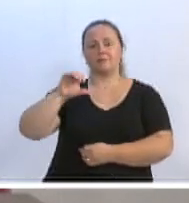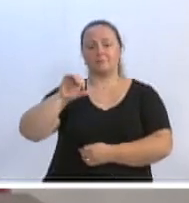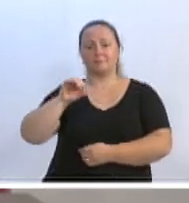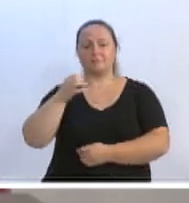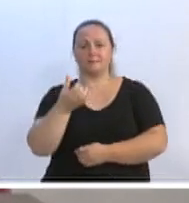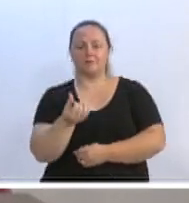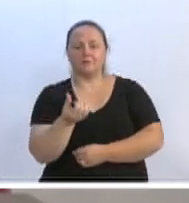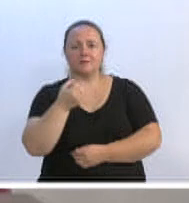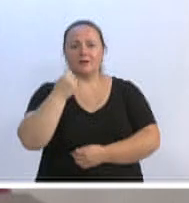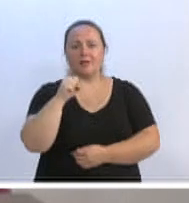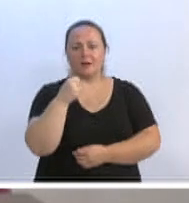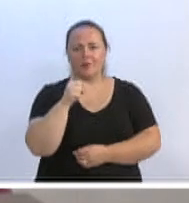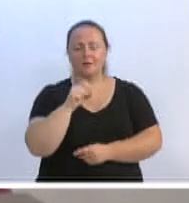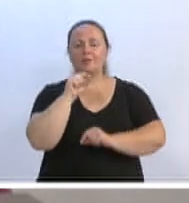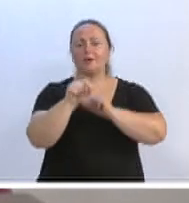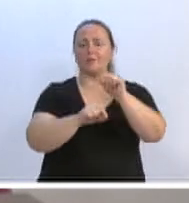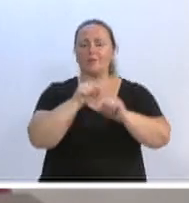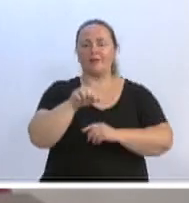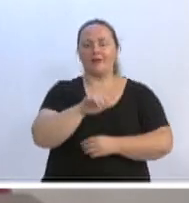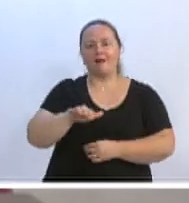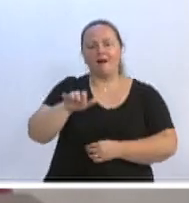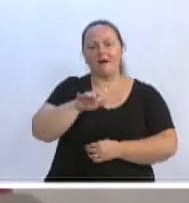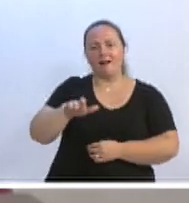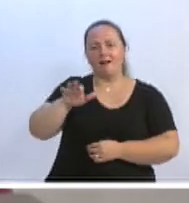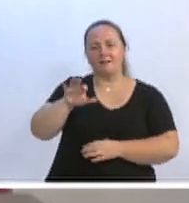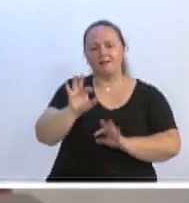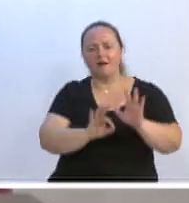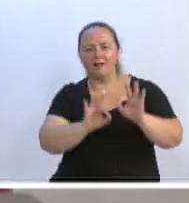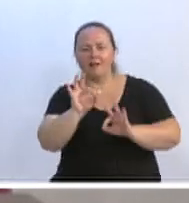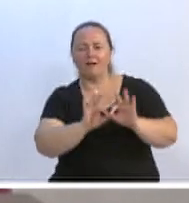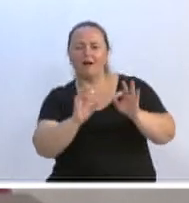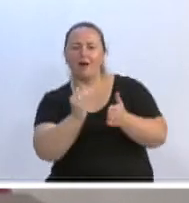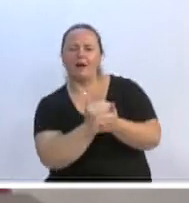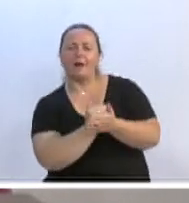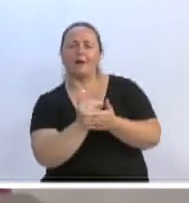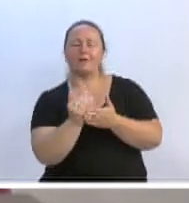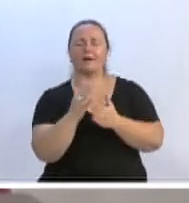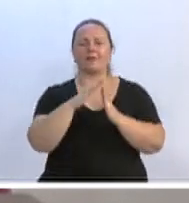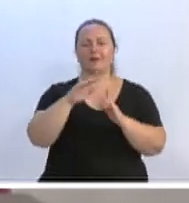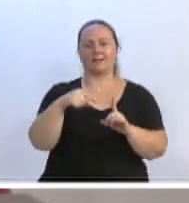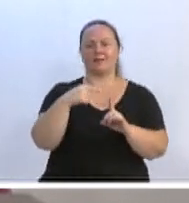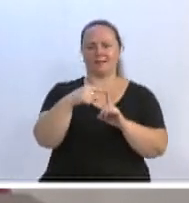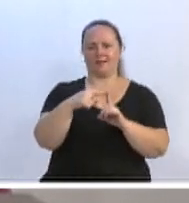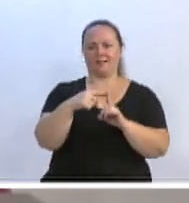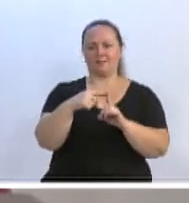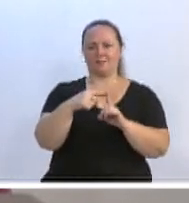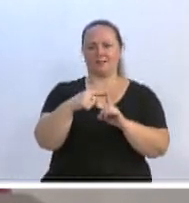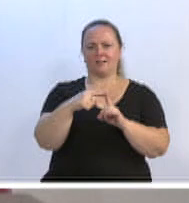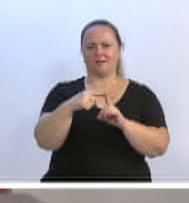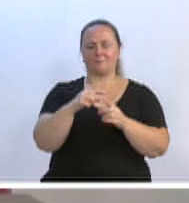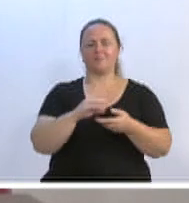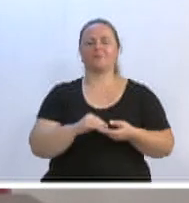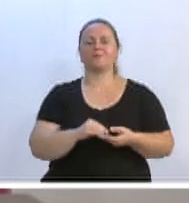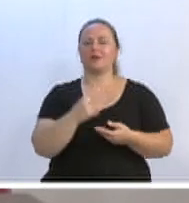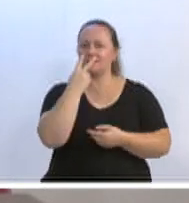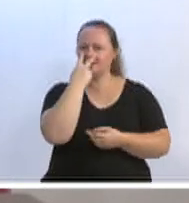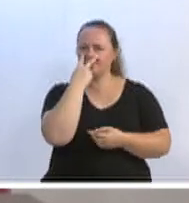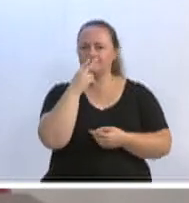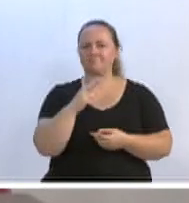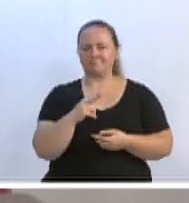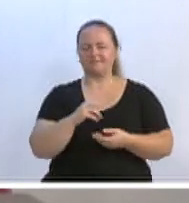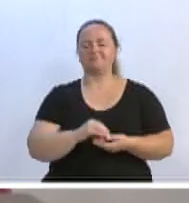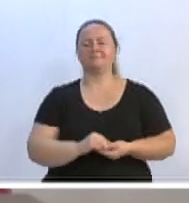a ata de organização da primeira igreja na cidade de Vila Velha, no estado do Espírito